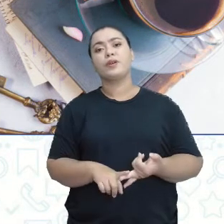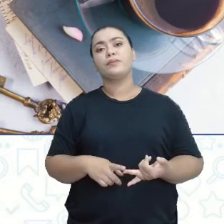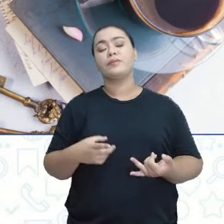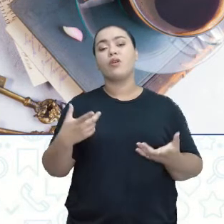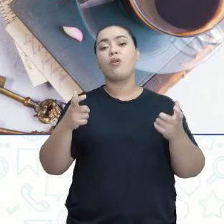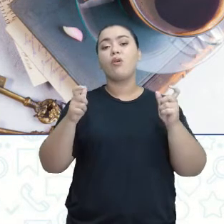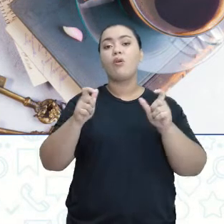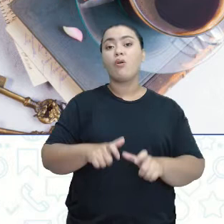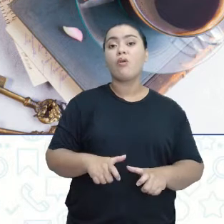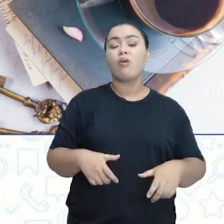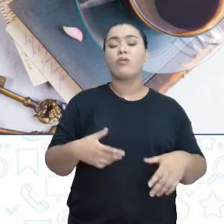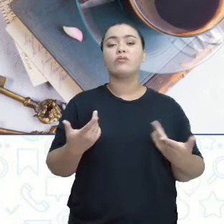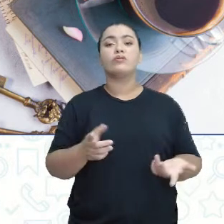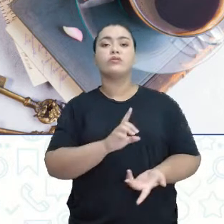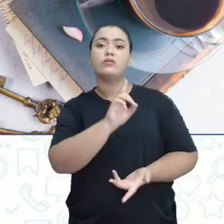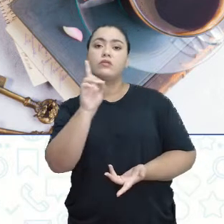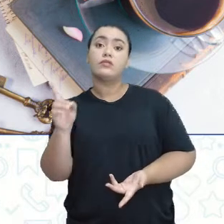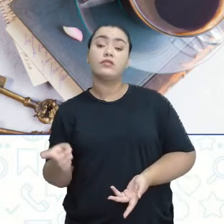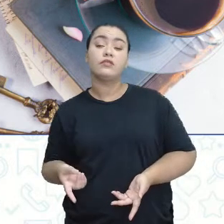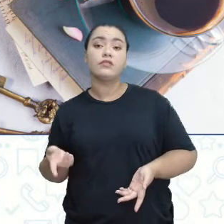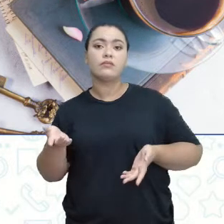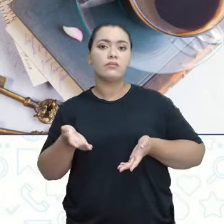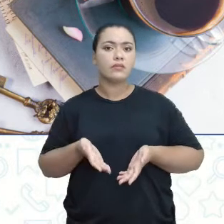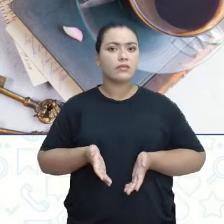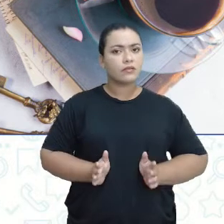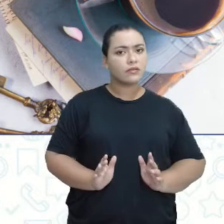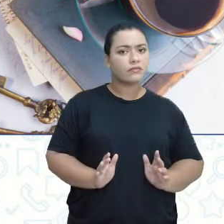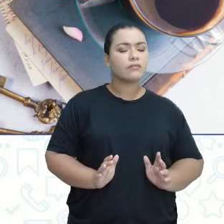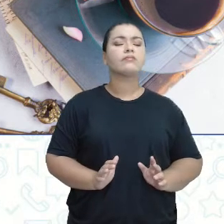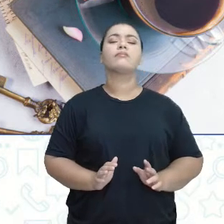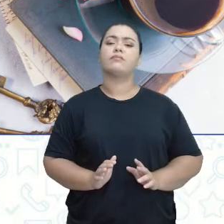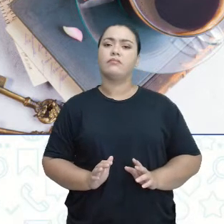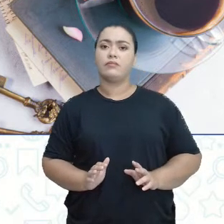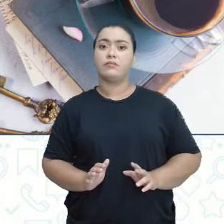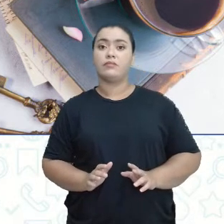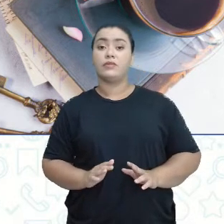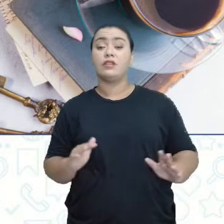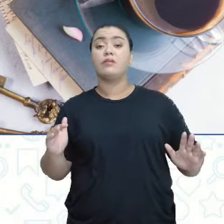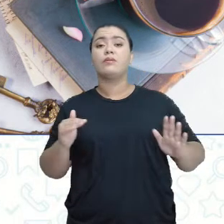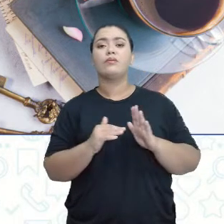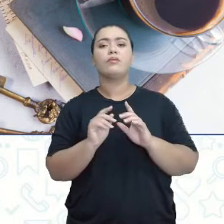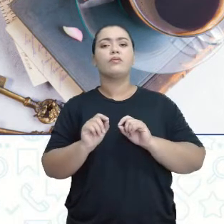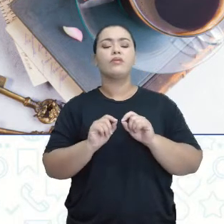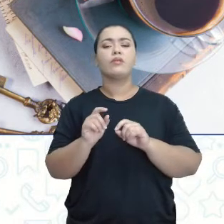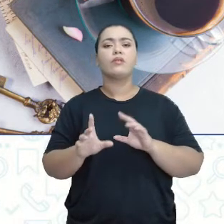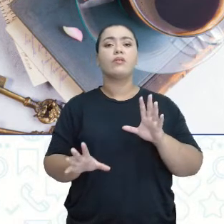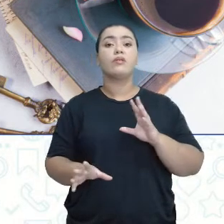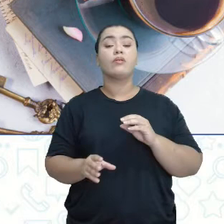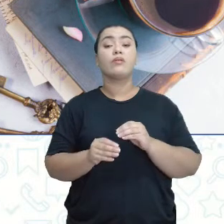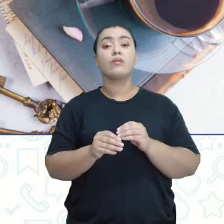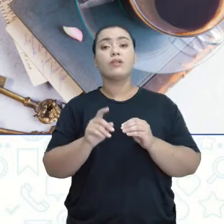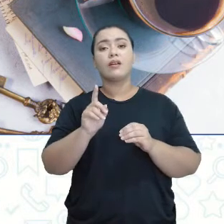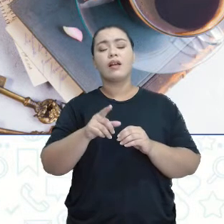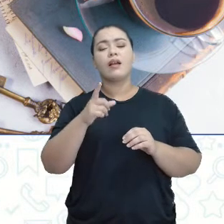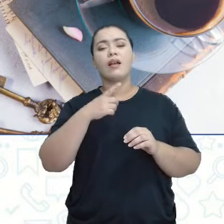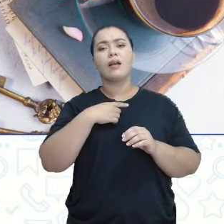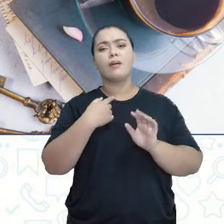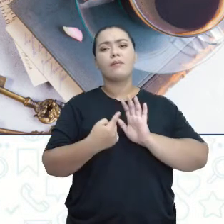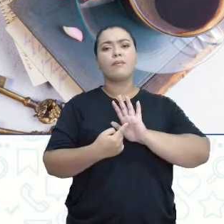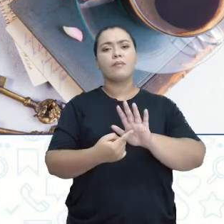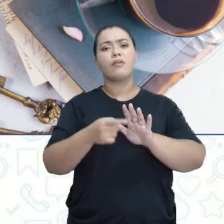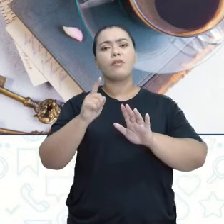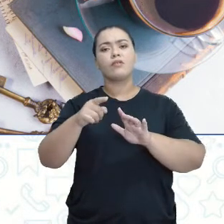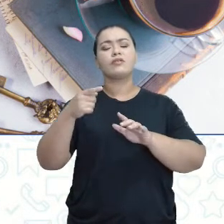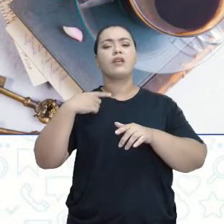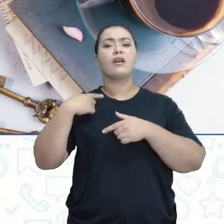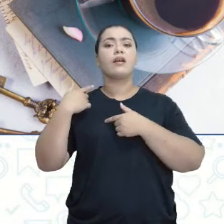onde ela nasceu, a data que ela nasceu. E, por fim, uma conclusão que traz o seu legado ou a